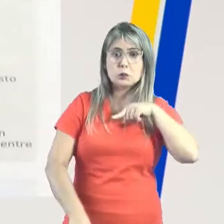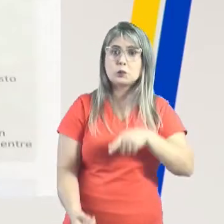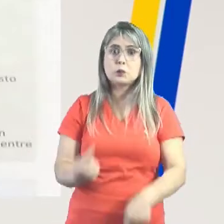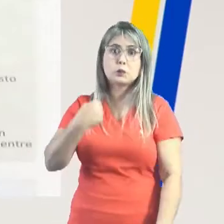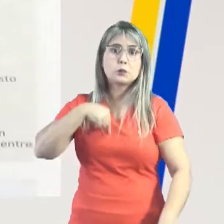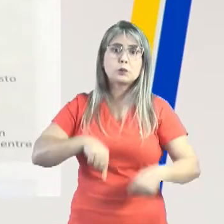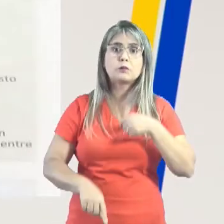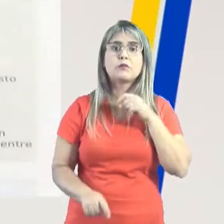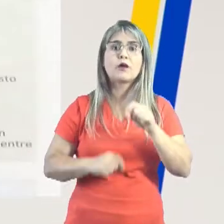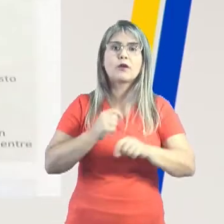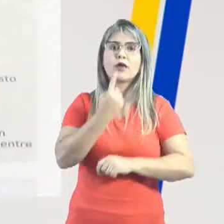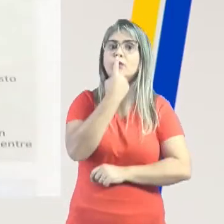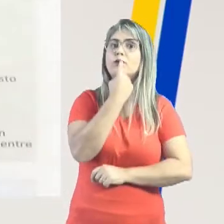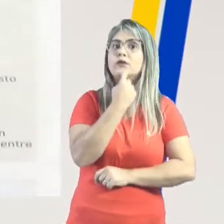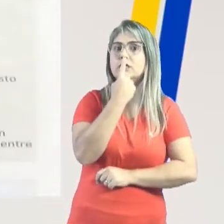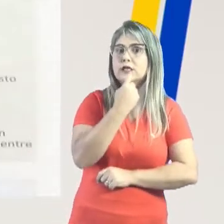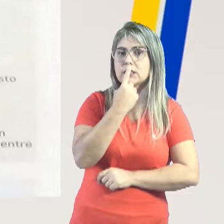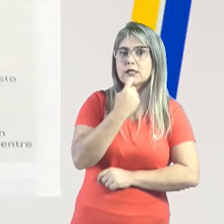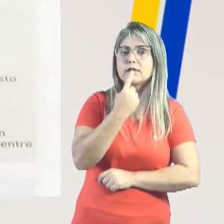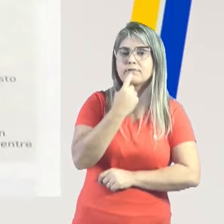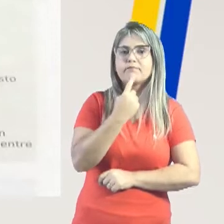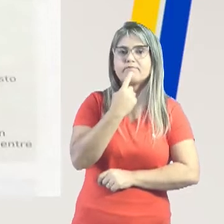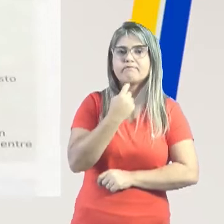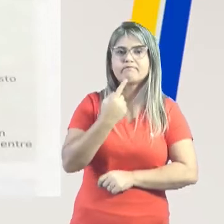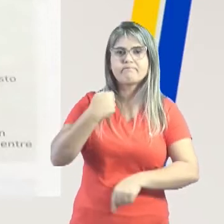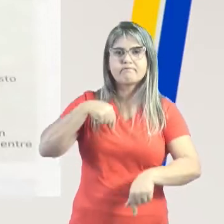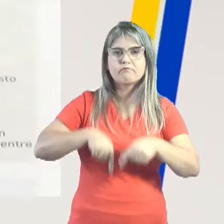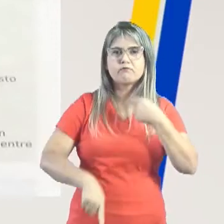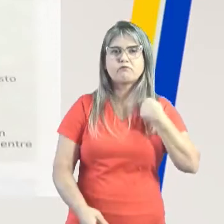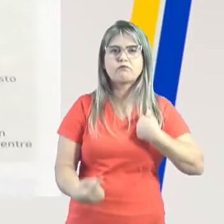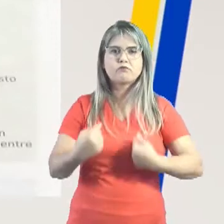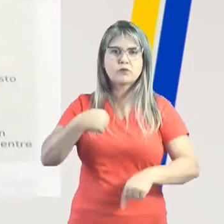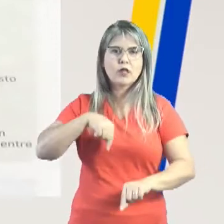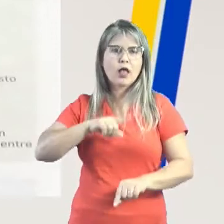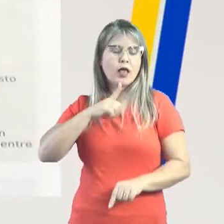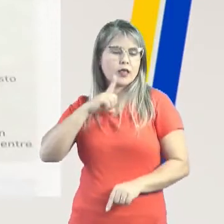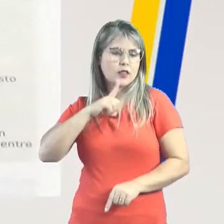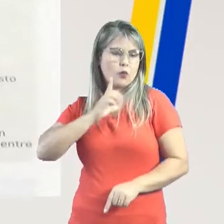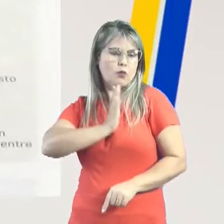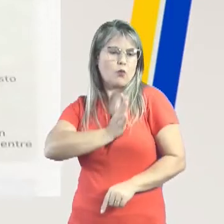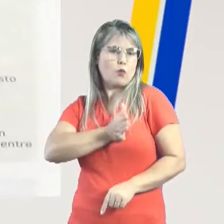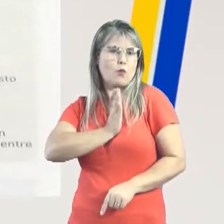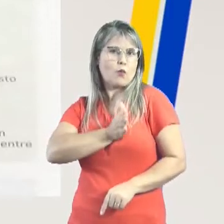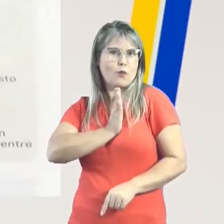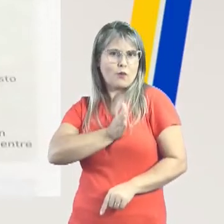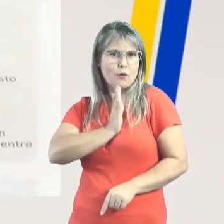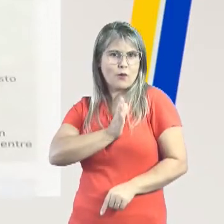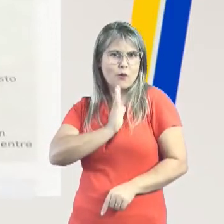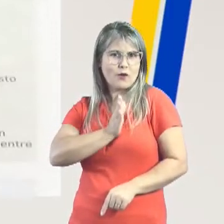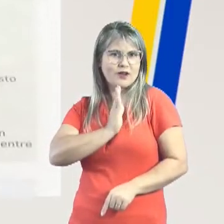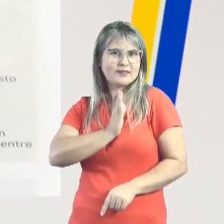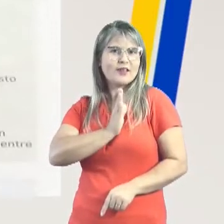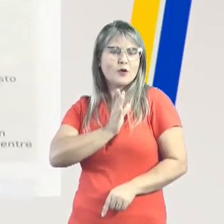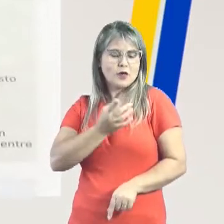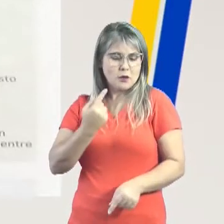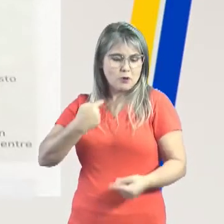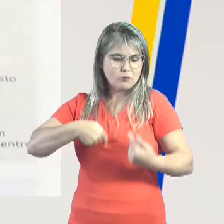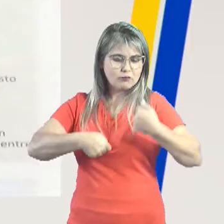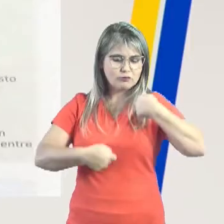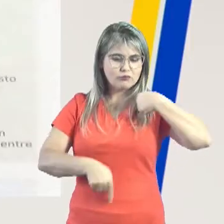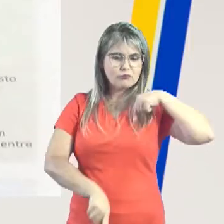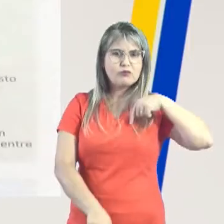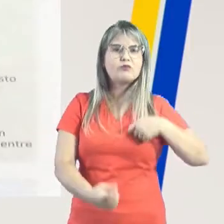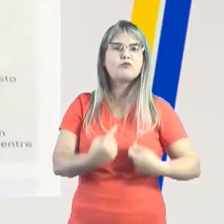O sangue é um tecido, é formado pelo coração e pelos vasos sanguíneos.